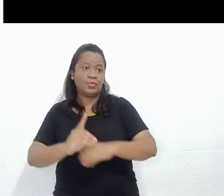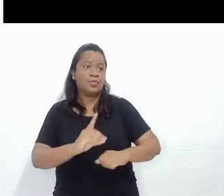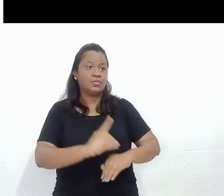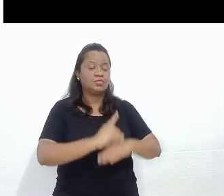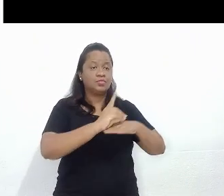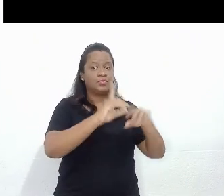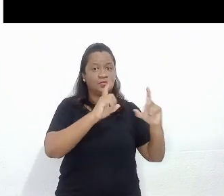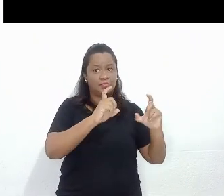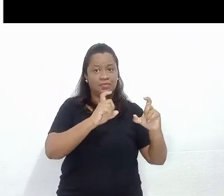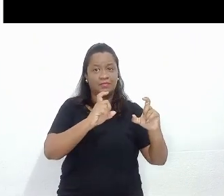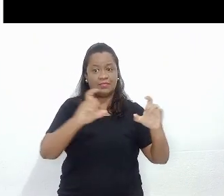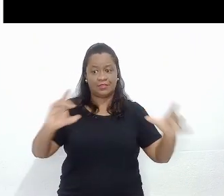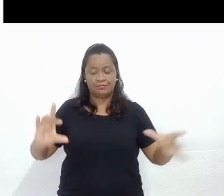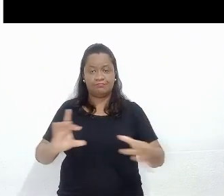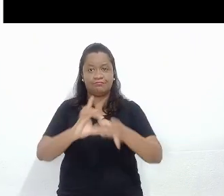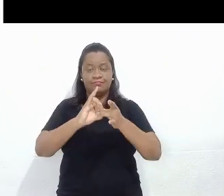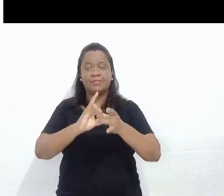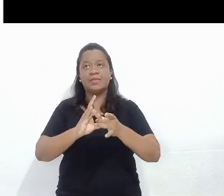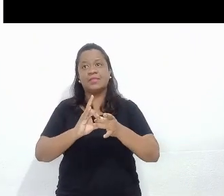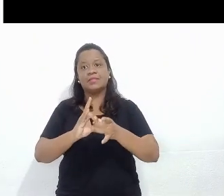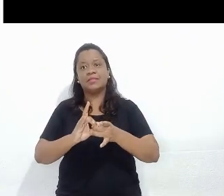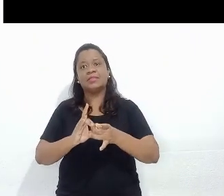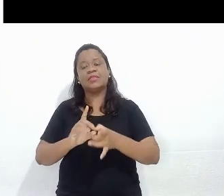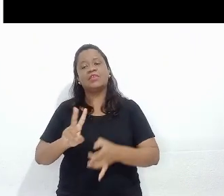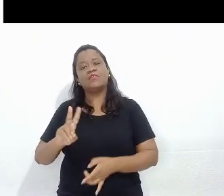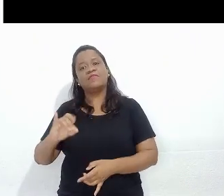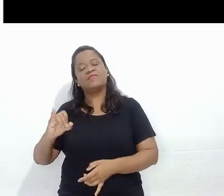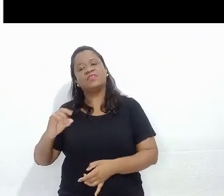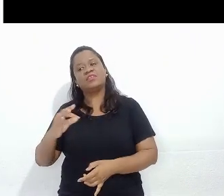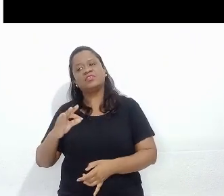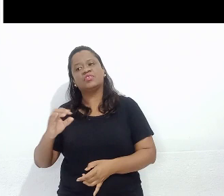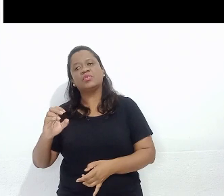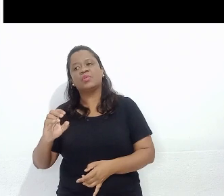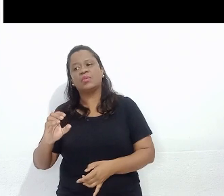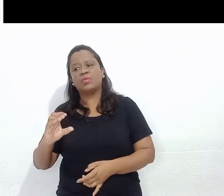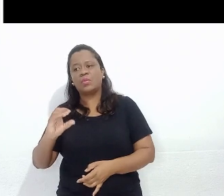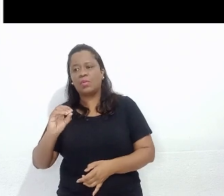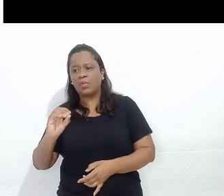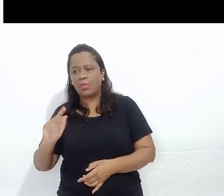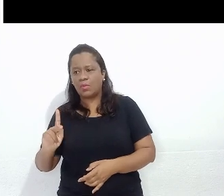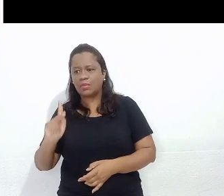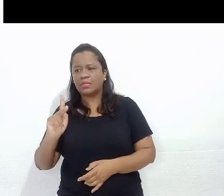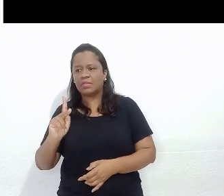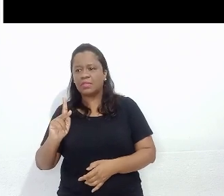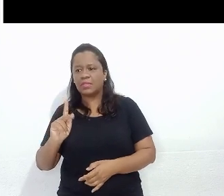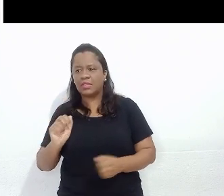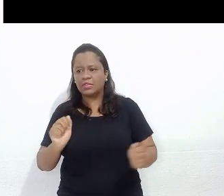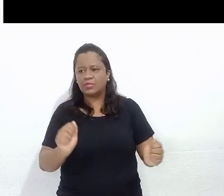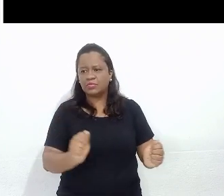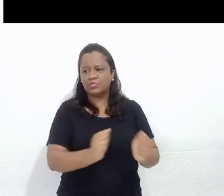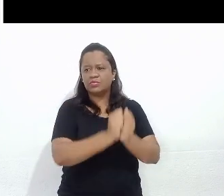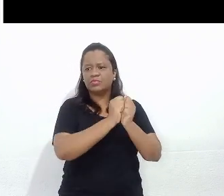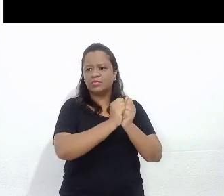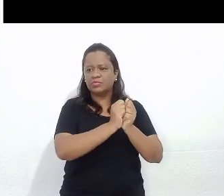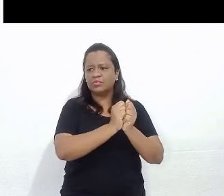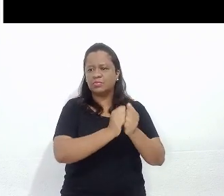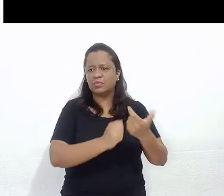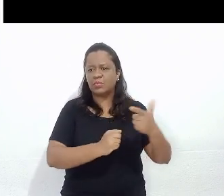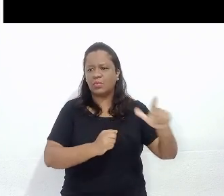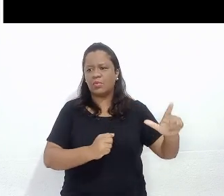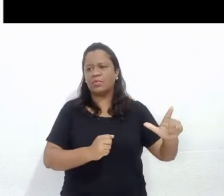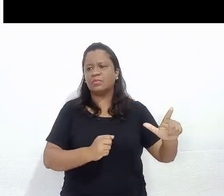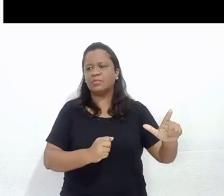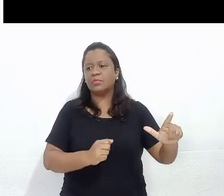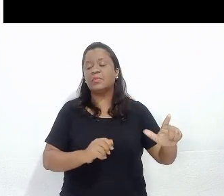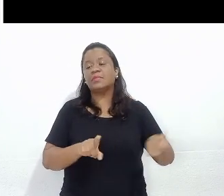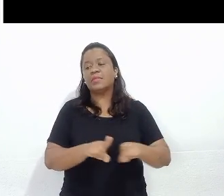né? Por exemplo, a gente tem o Hitchcock, que casou muito bem com o Robert Burns, fizeram muitos filmes juntos, o